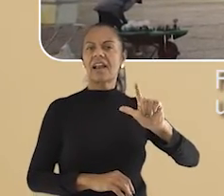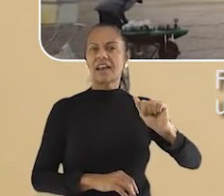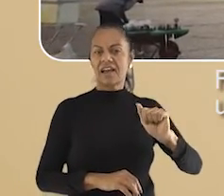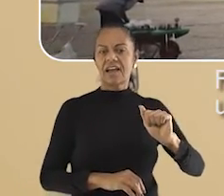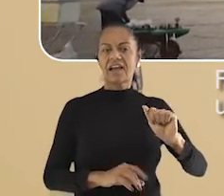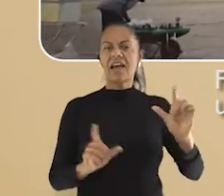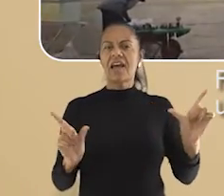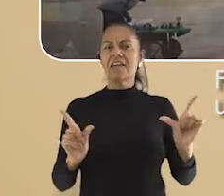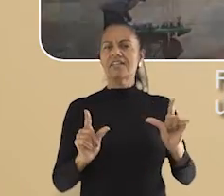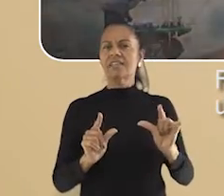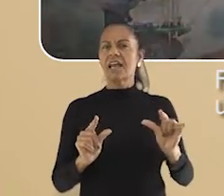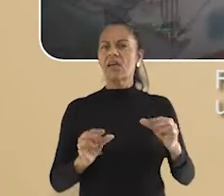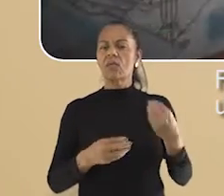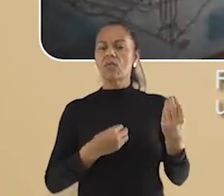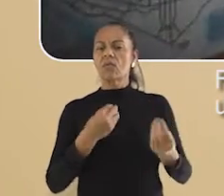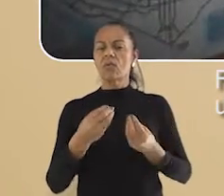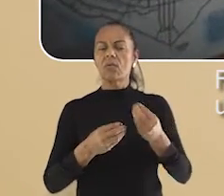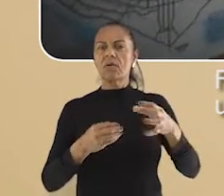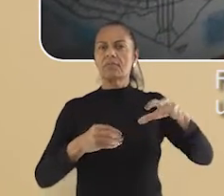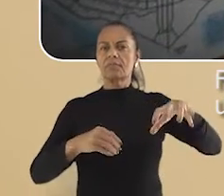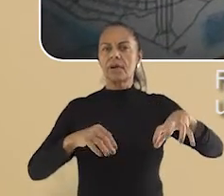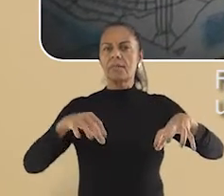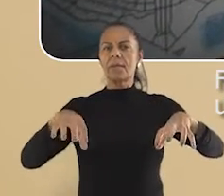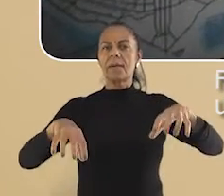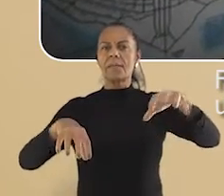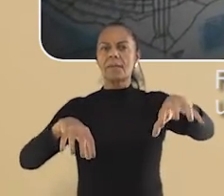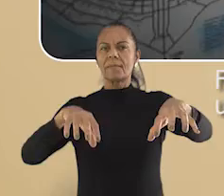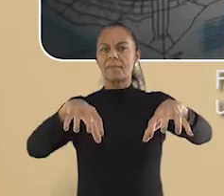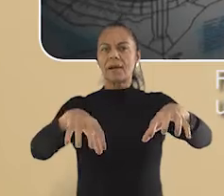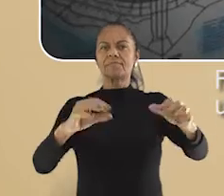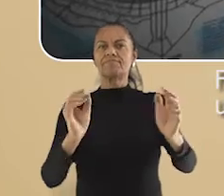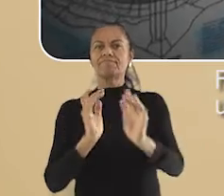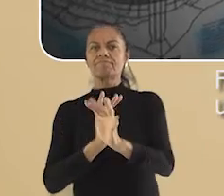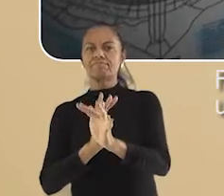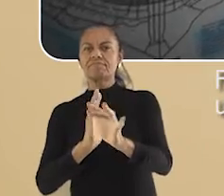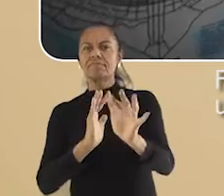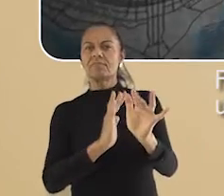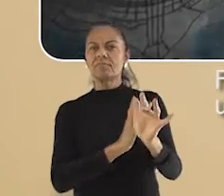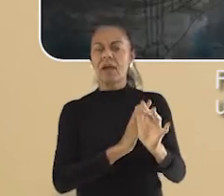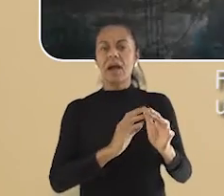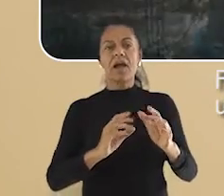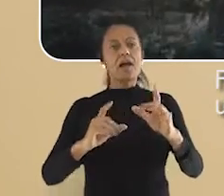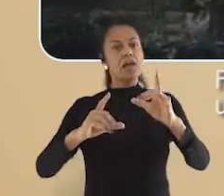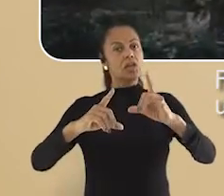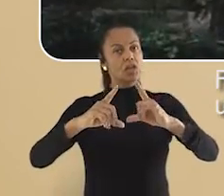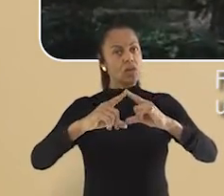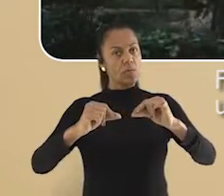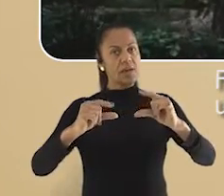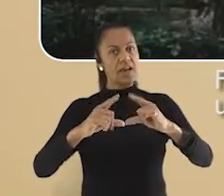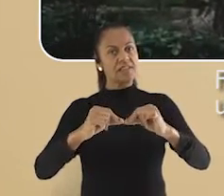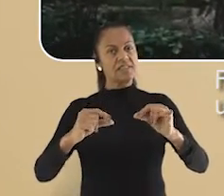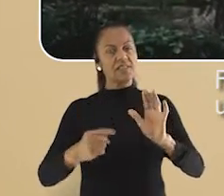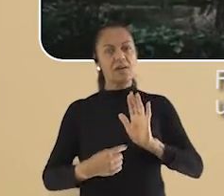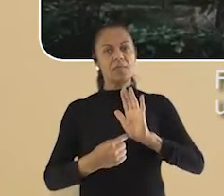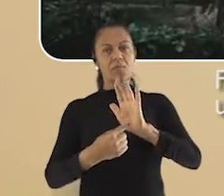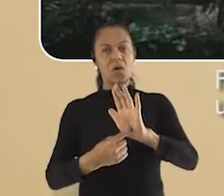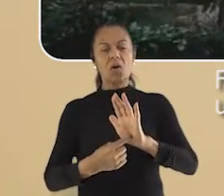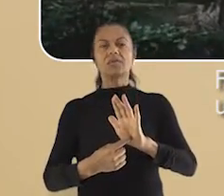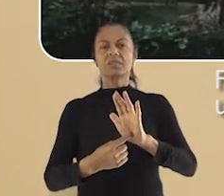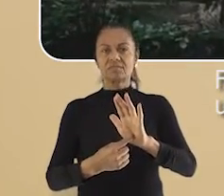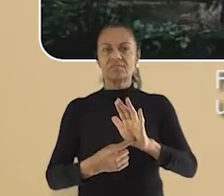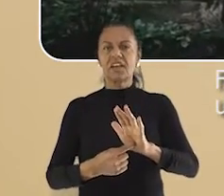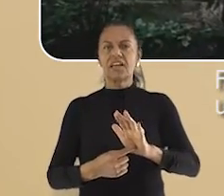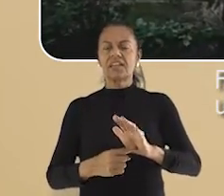palavra escala. Neste vídeo, você vai conhecer quais são e o que são as 4 escalas urbanas que